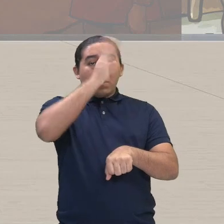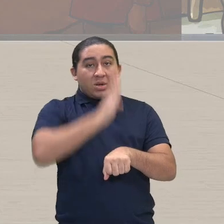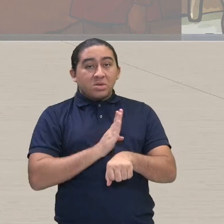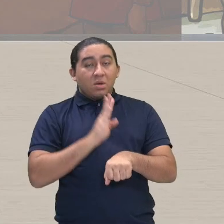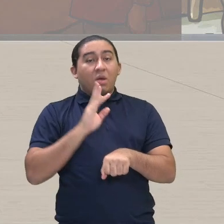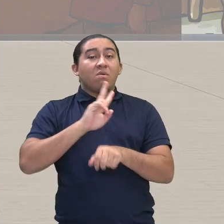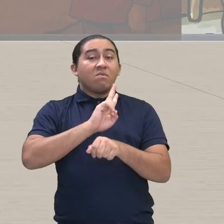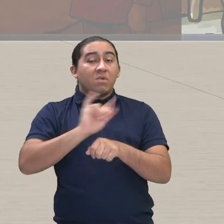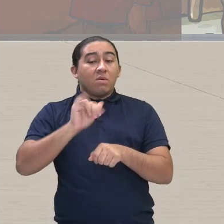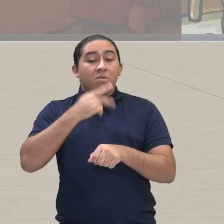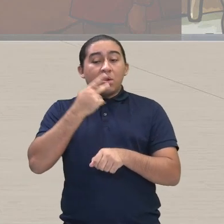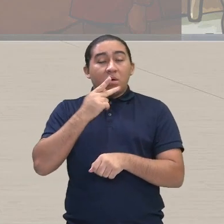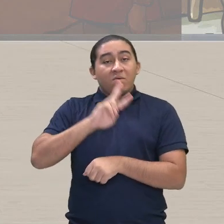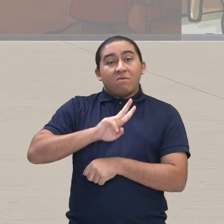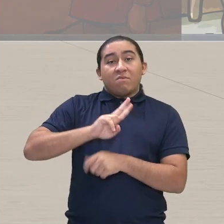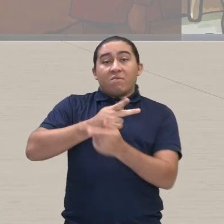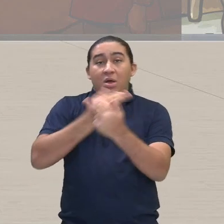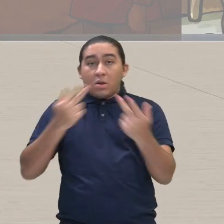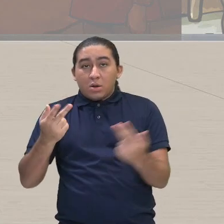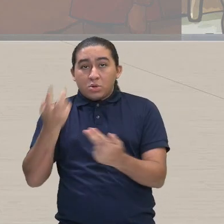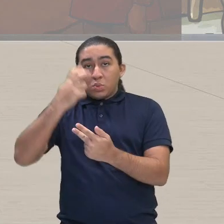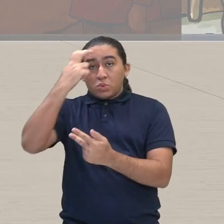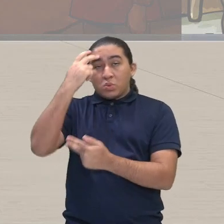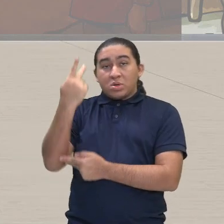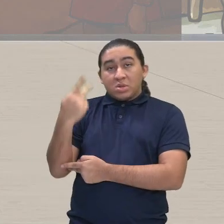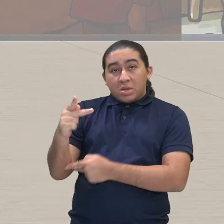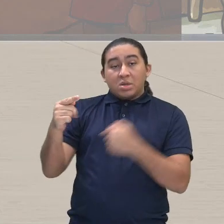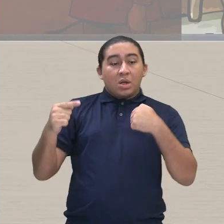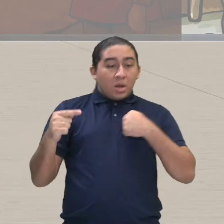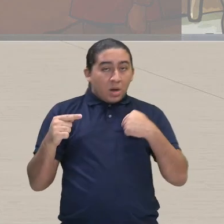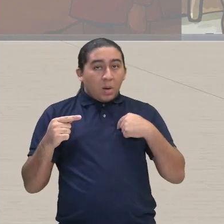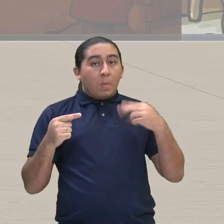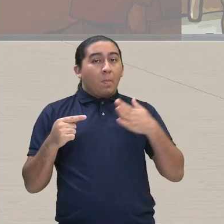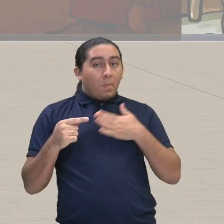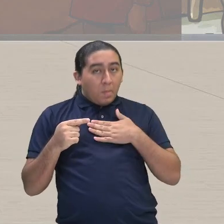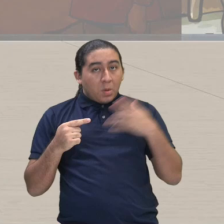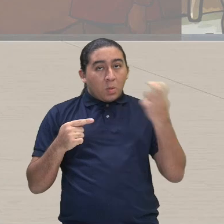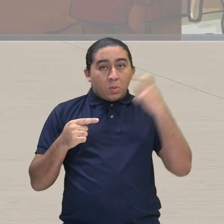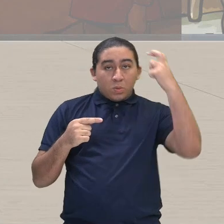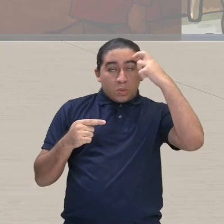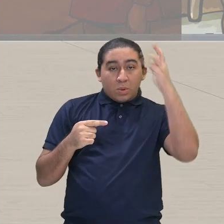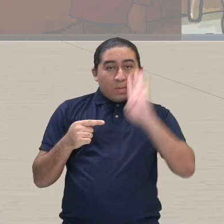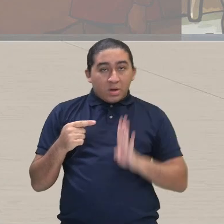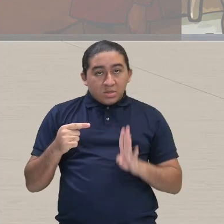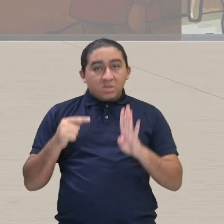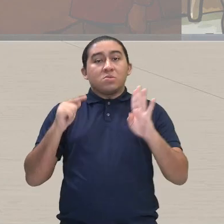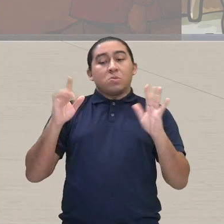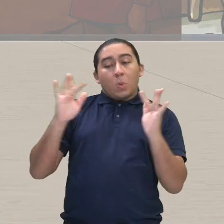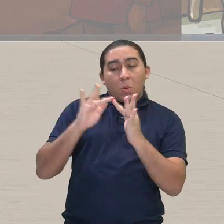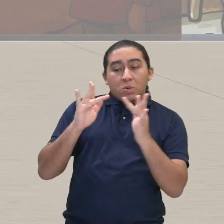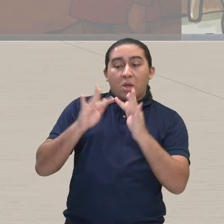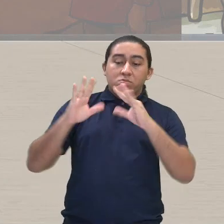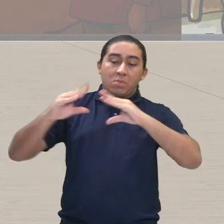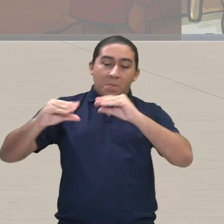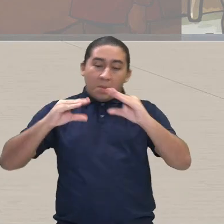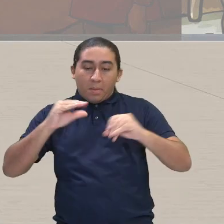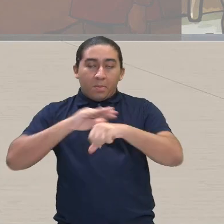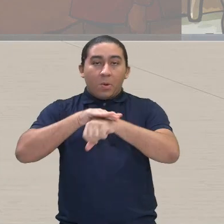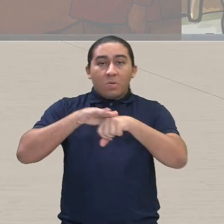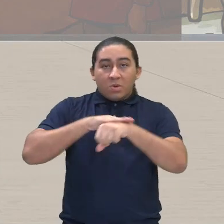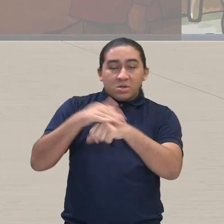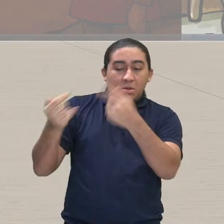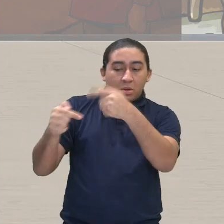comigo. É dessa forma que vai haver essa dinamização cultural, de ideias também e não só de mercadorias,